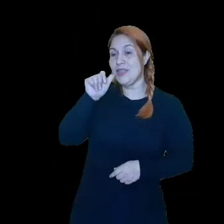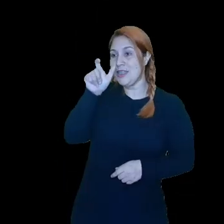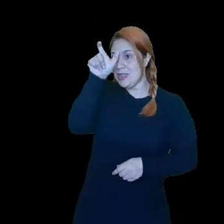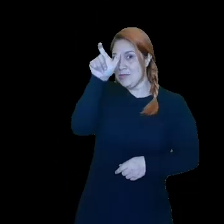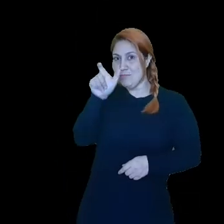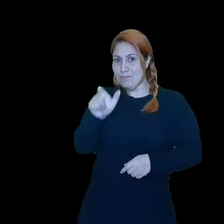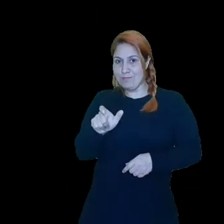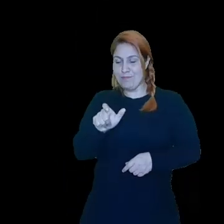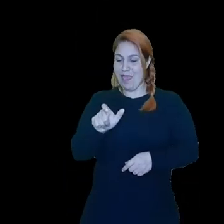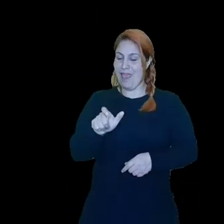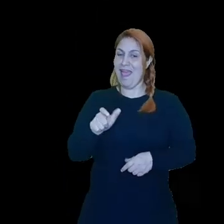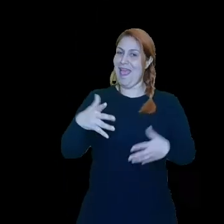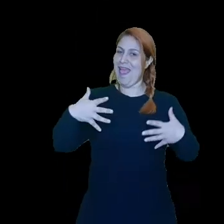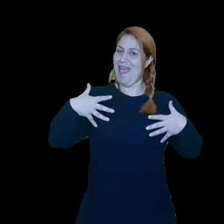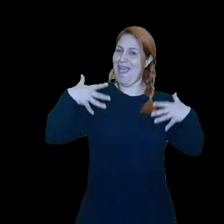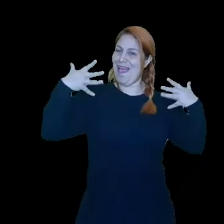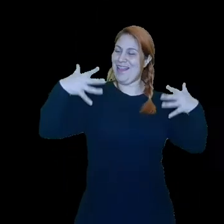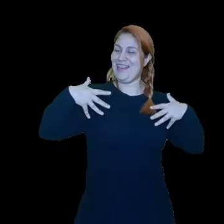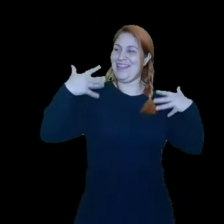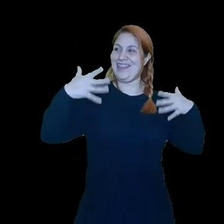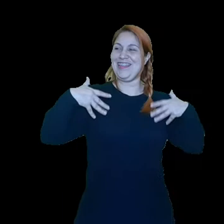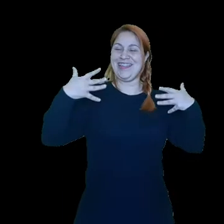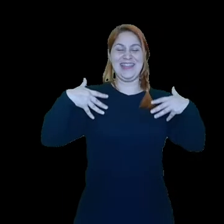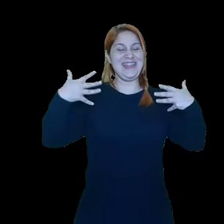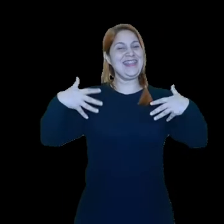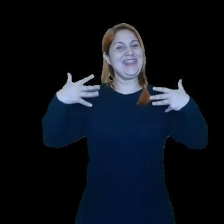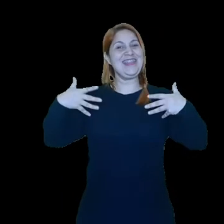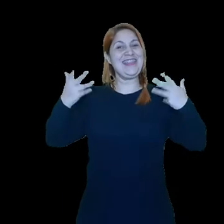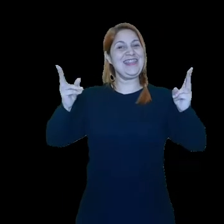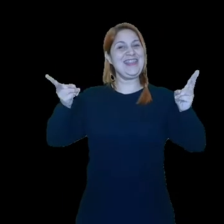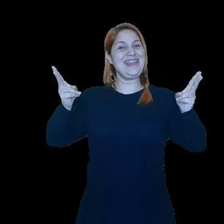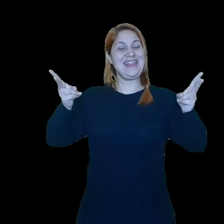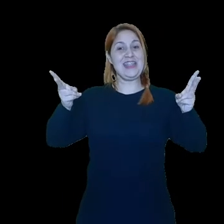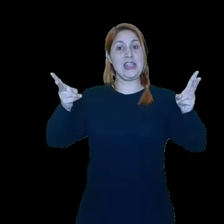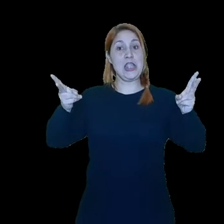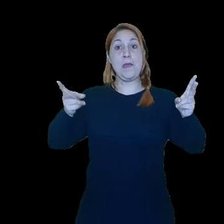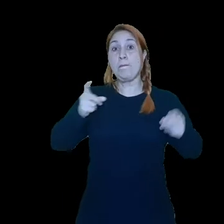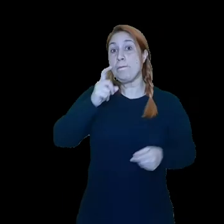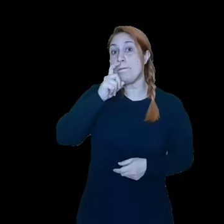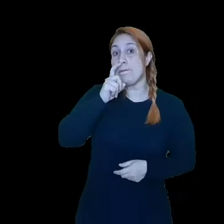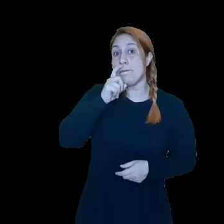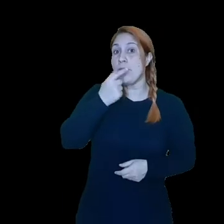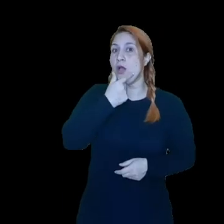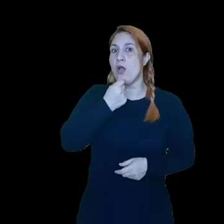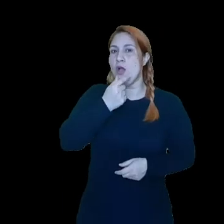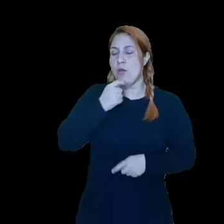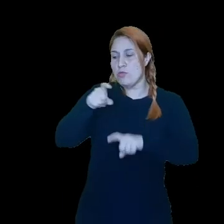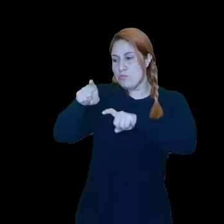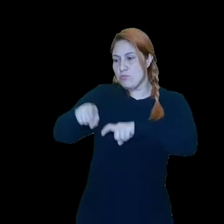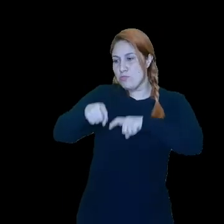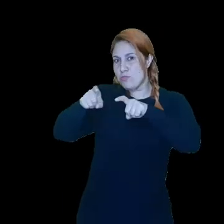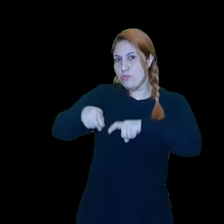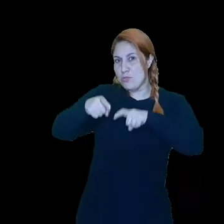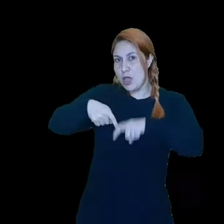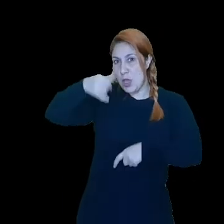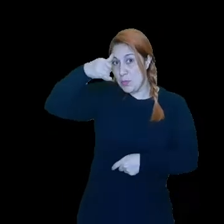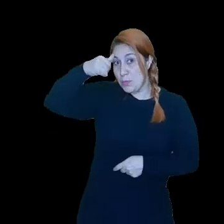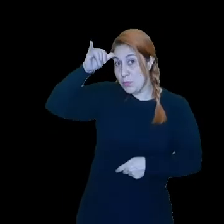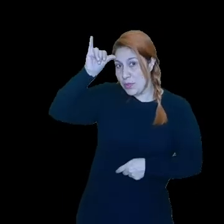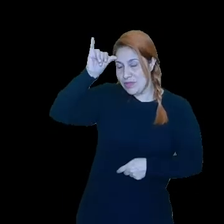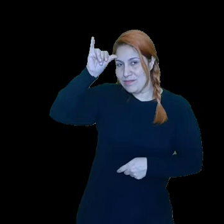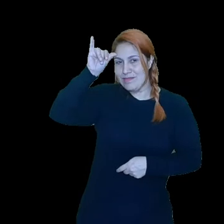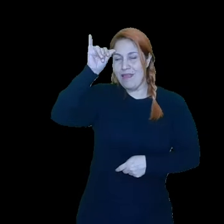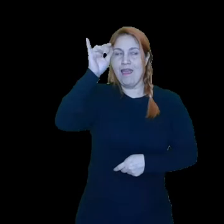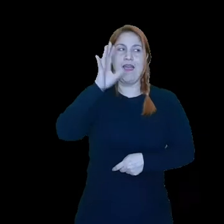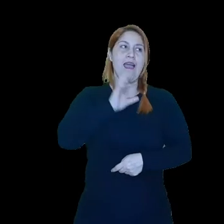era uma menina alegre e viva, filha de um fazendeiro de Caiambé. Era louca por uma fofoca e